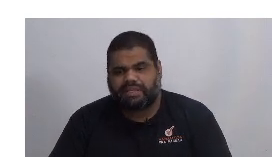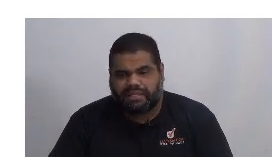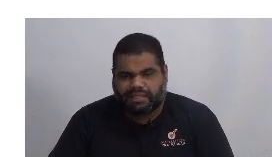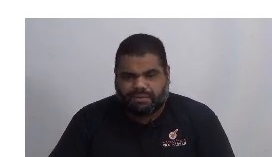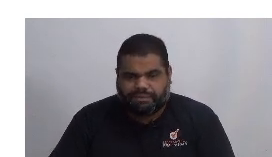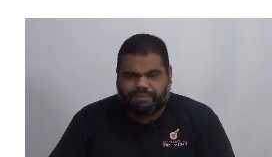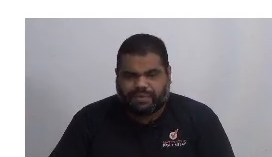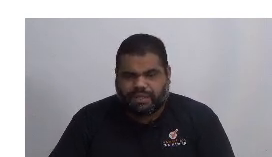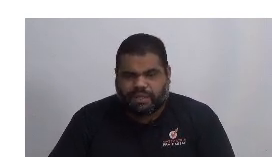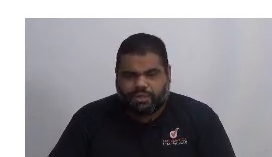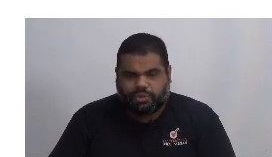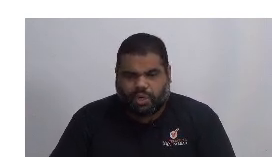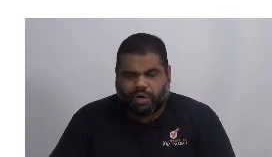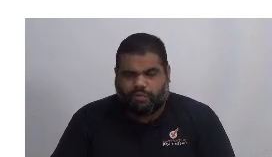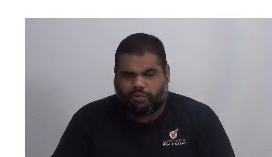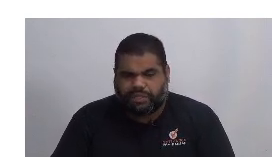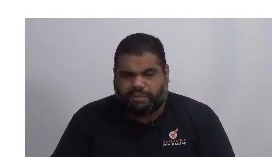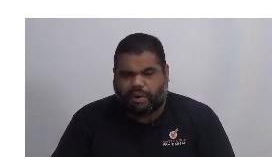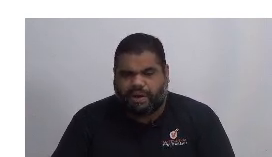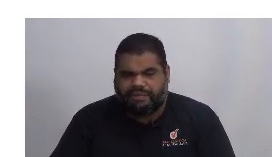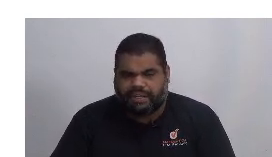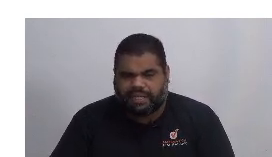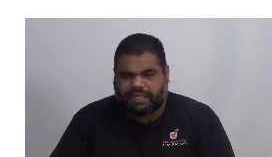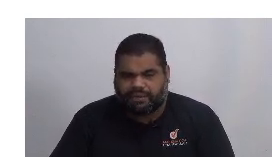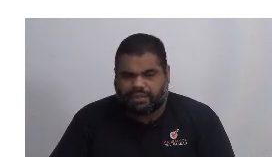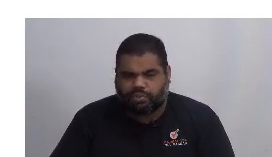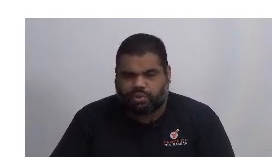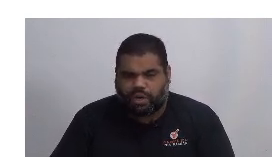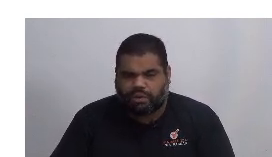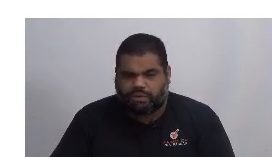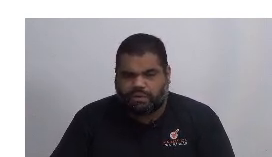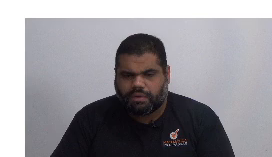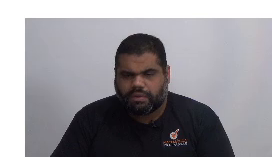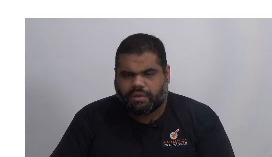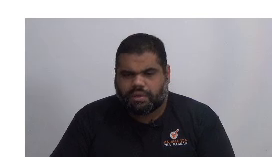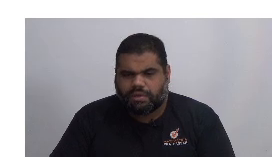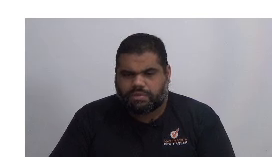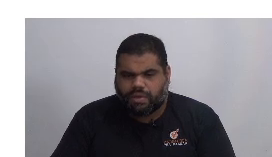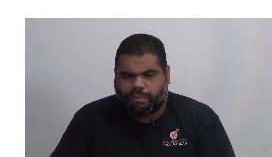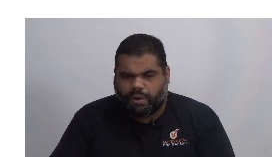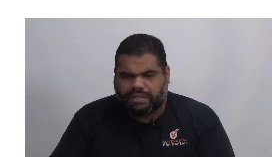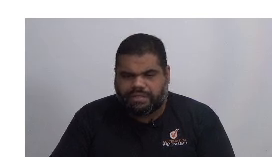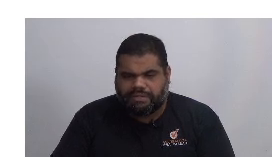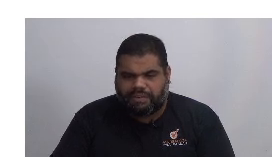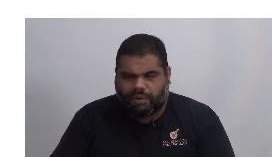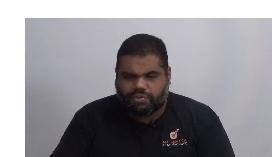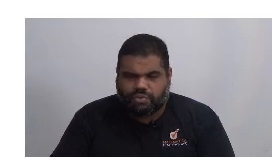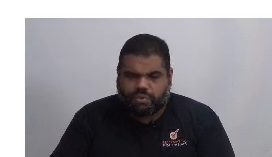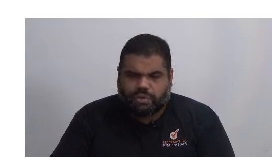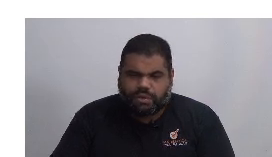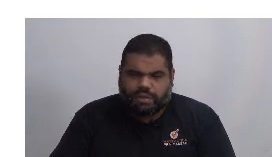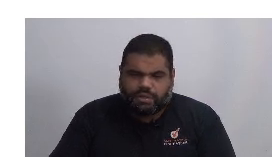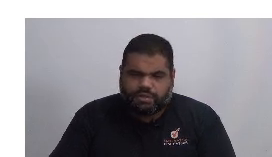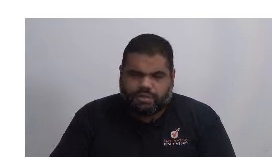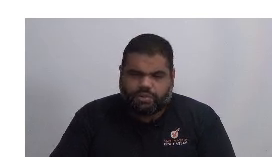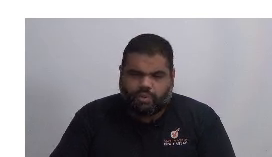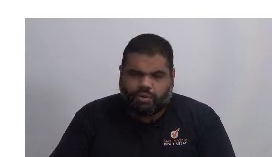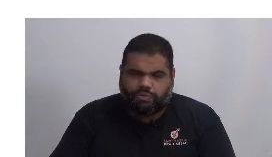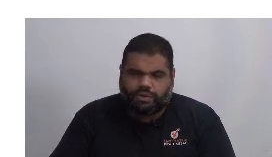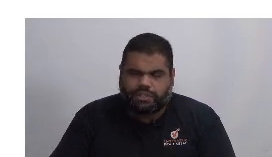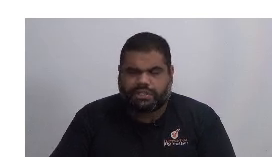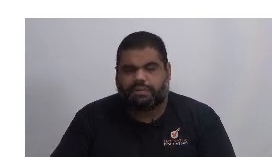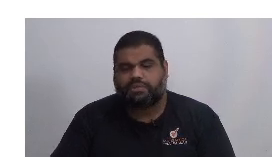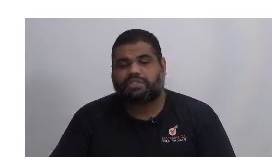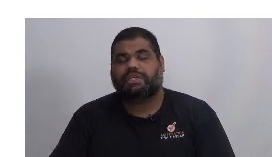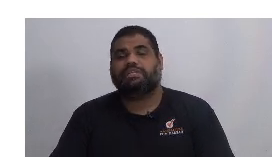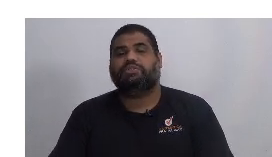ser verdadeiro. Jogo futebol é verdadeiro. Não jogo, só pode ser falso. De